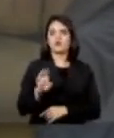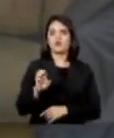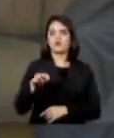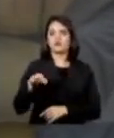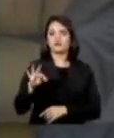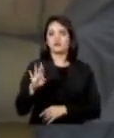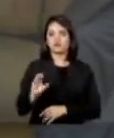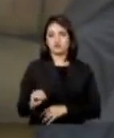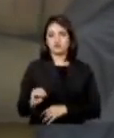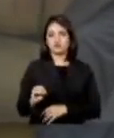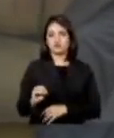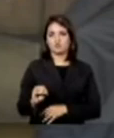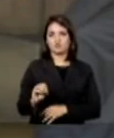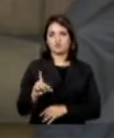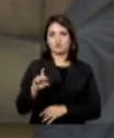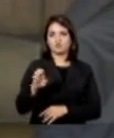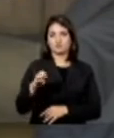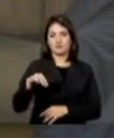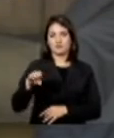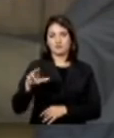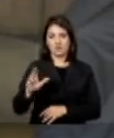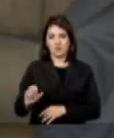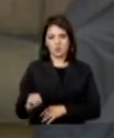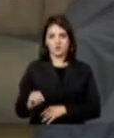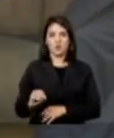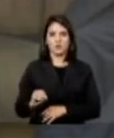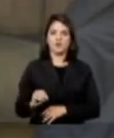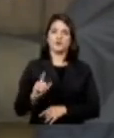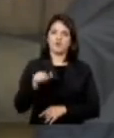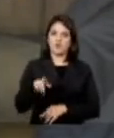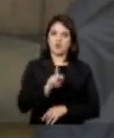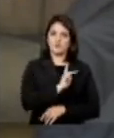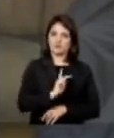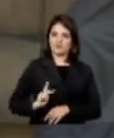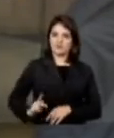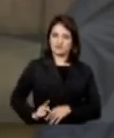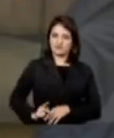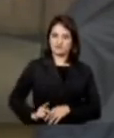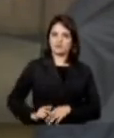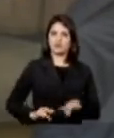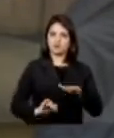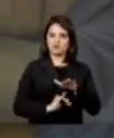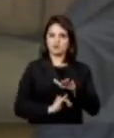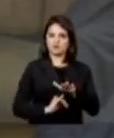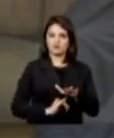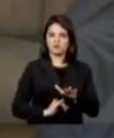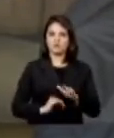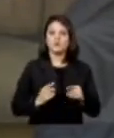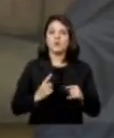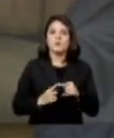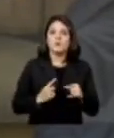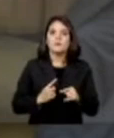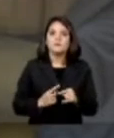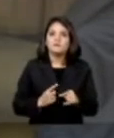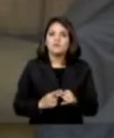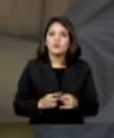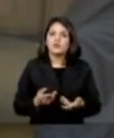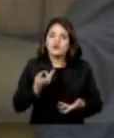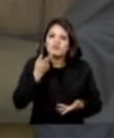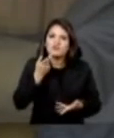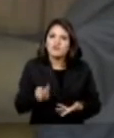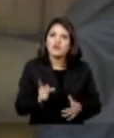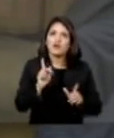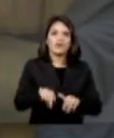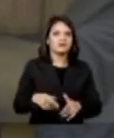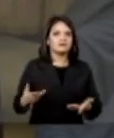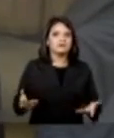seu atual presidente, o qual, após enaltecer uma das maiores conquistas do Estado Democrático de